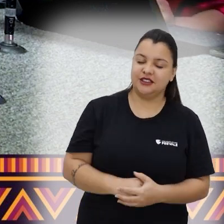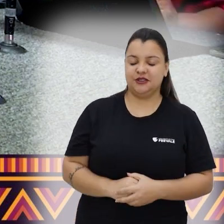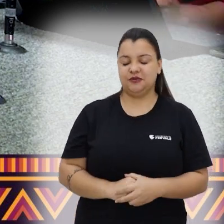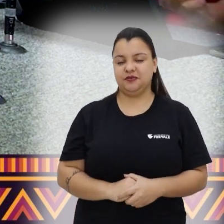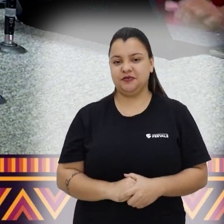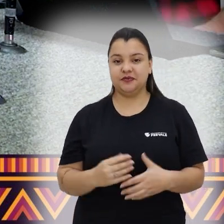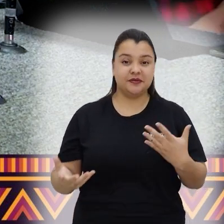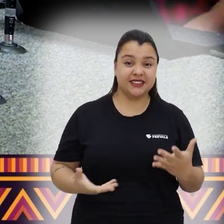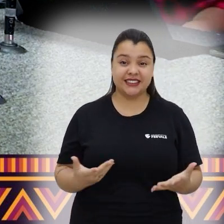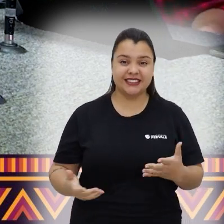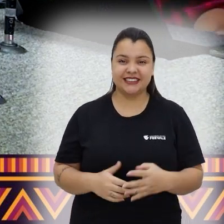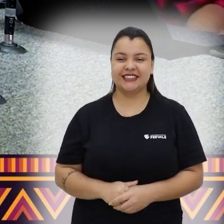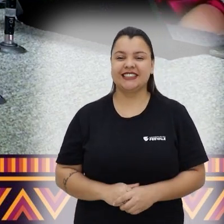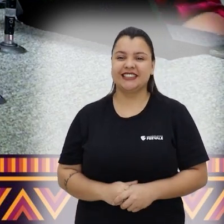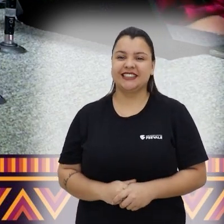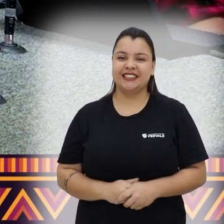vô também.